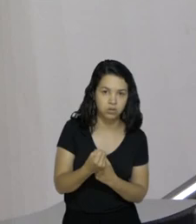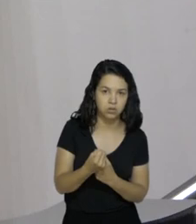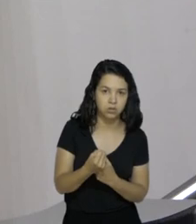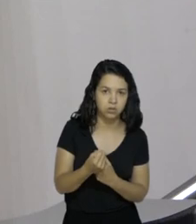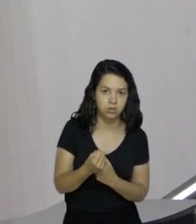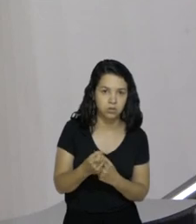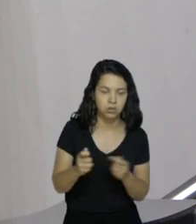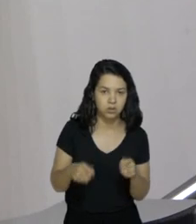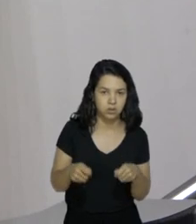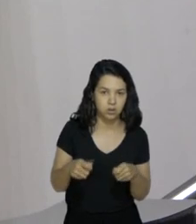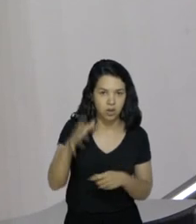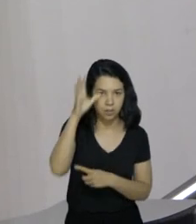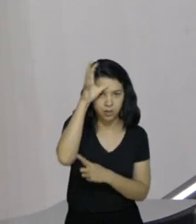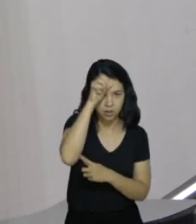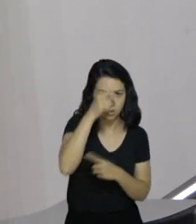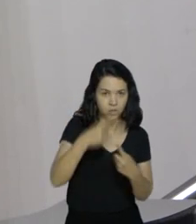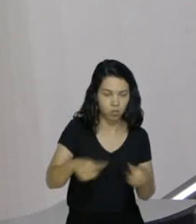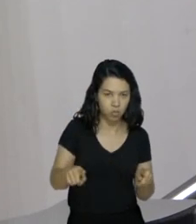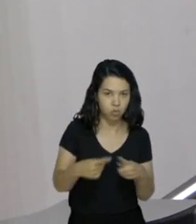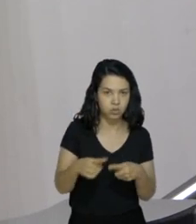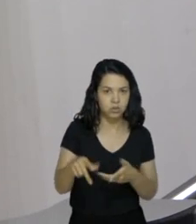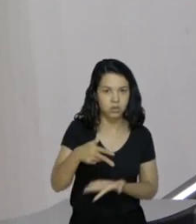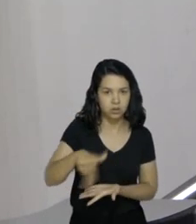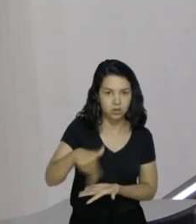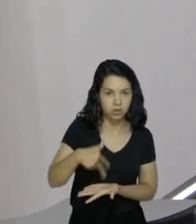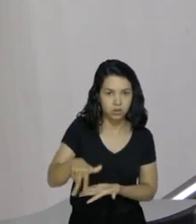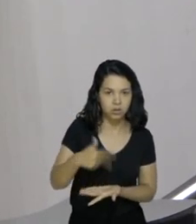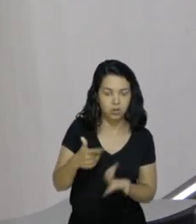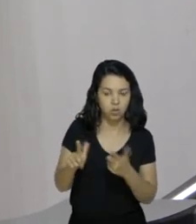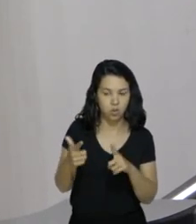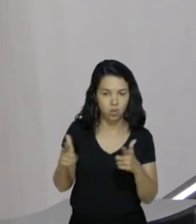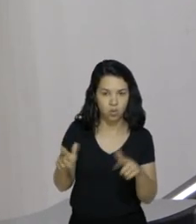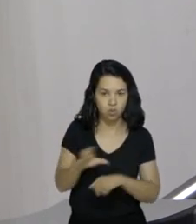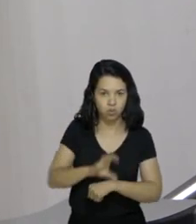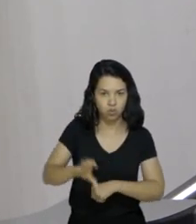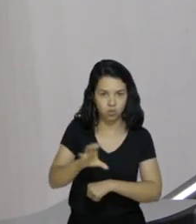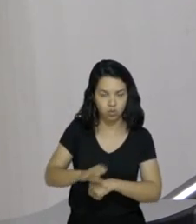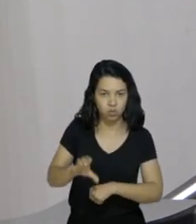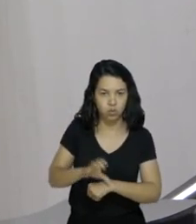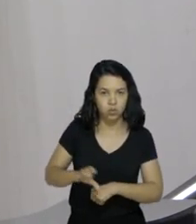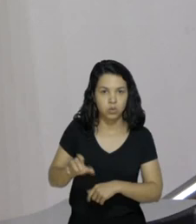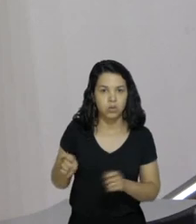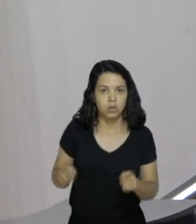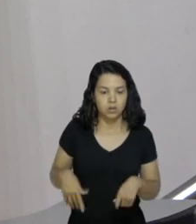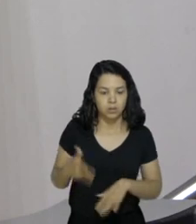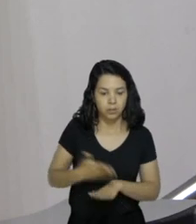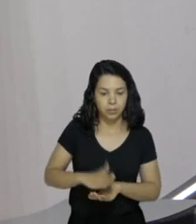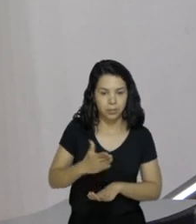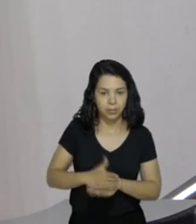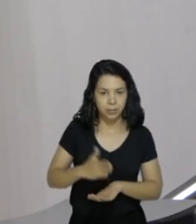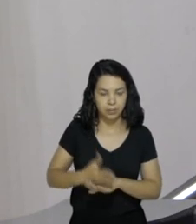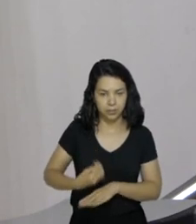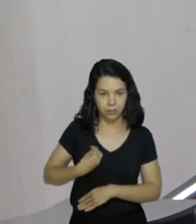condições de aprender música, dança e outros cursos que podem prepará-los para uma vida